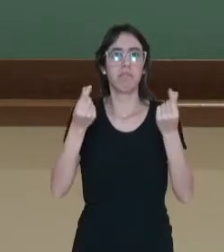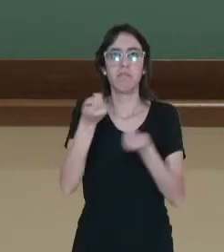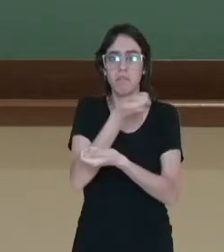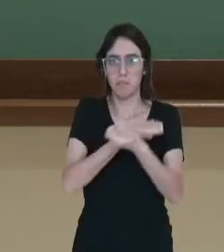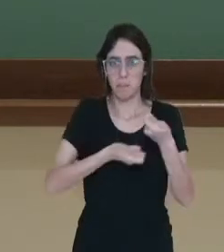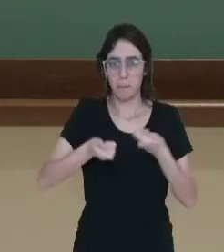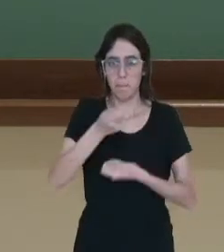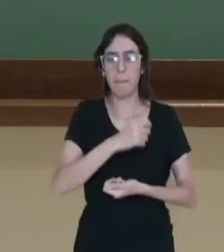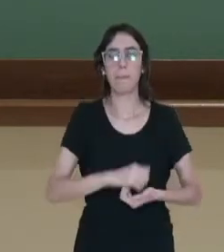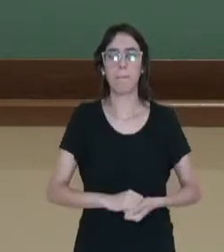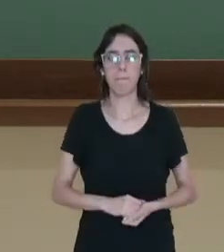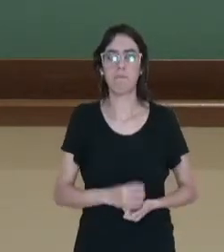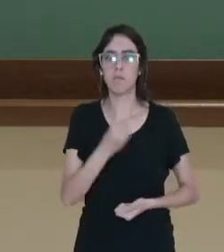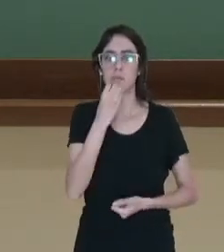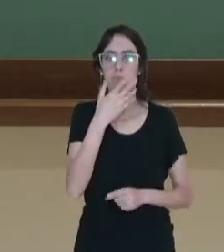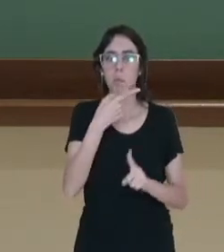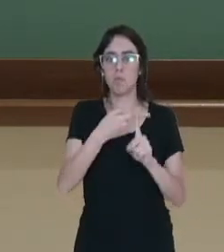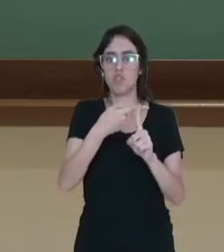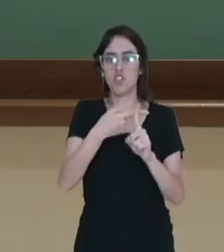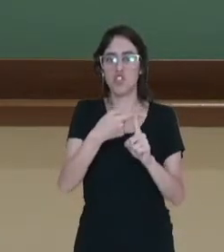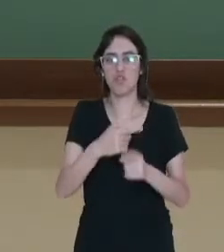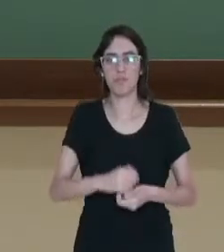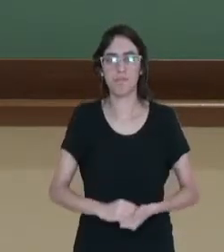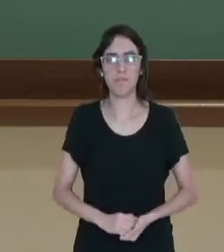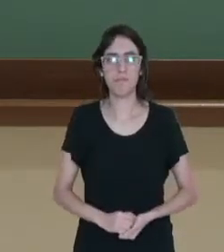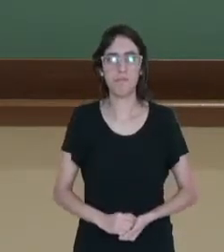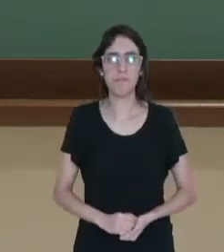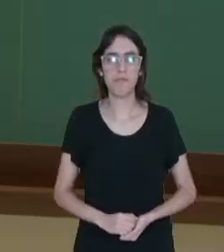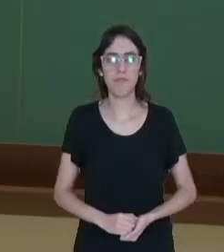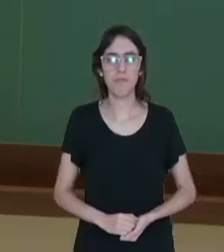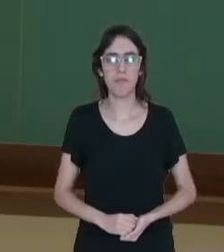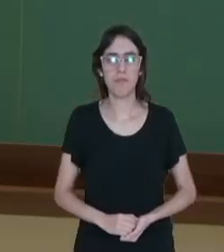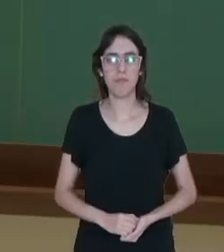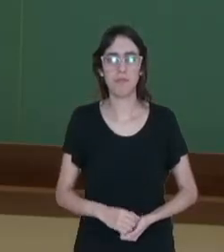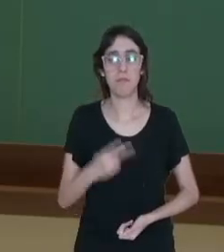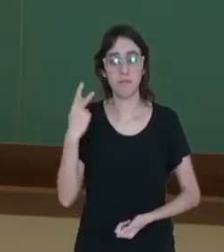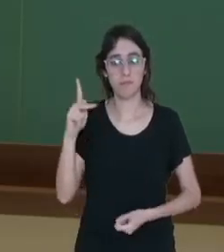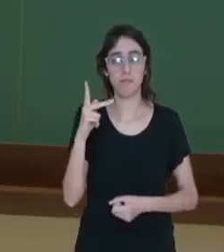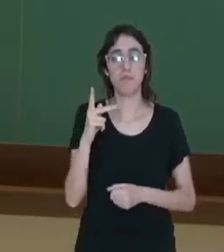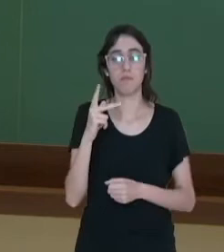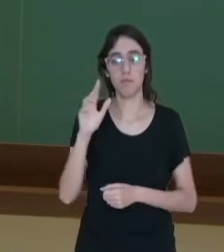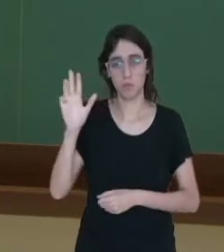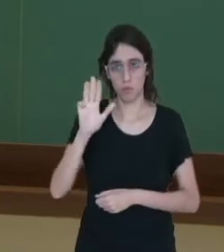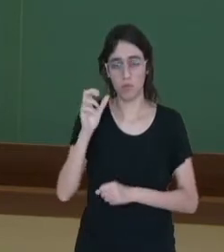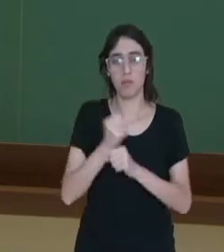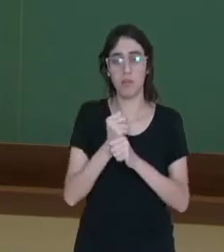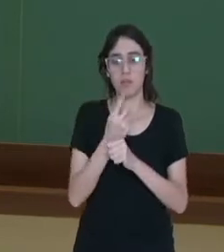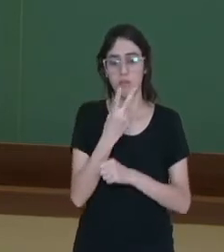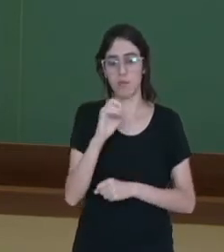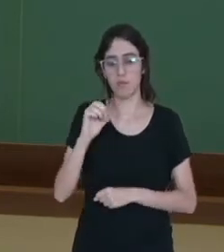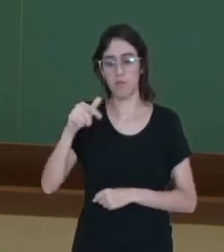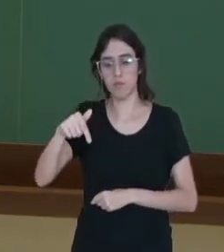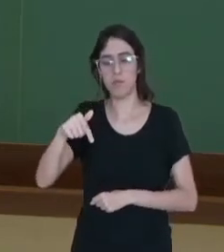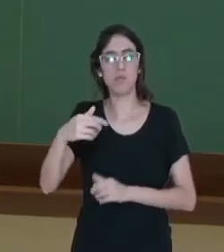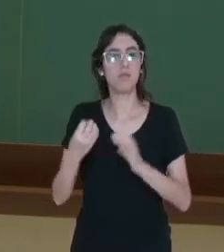comercial, saldos positivos. Ainda no seu governo, em 2007, foi lançado o